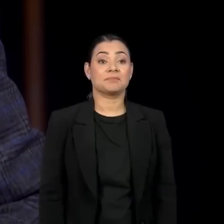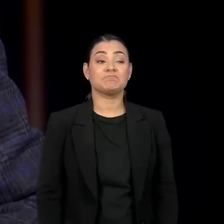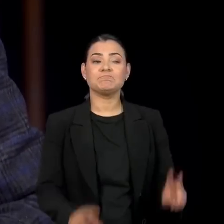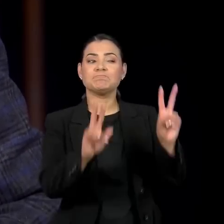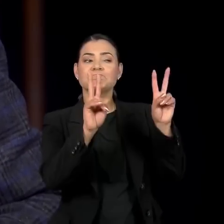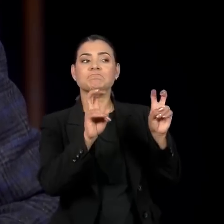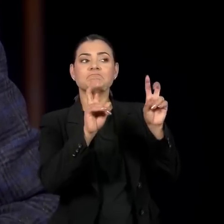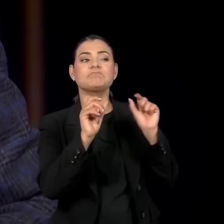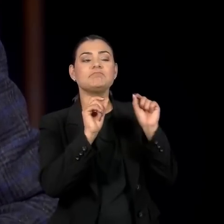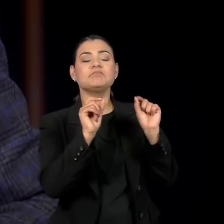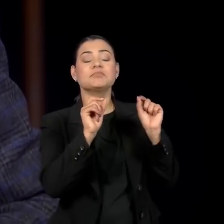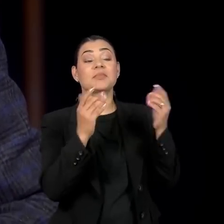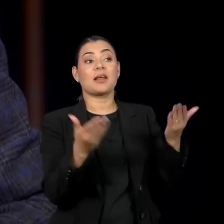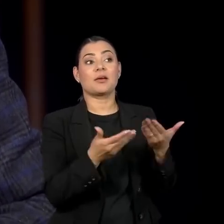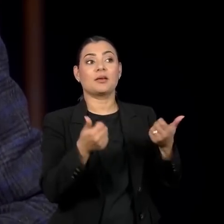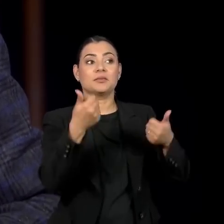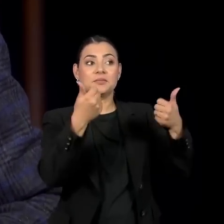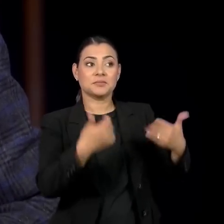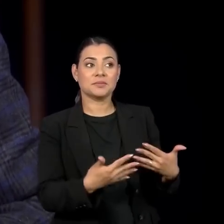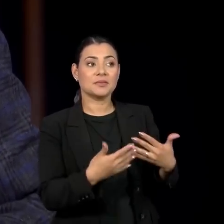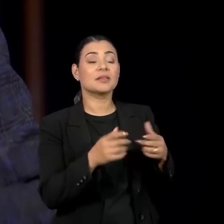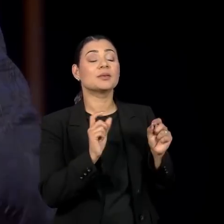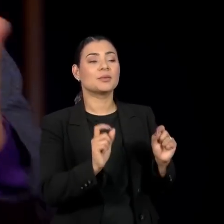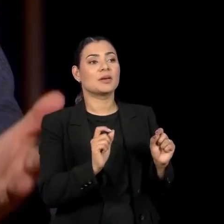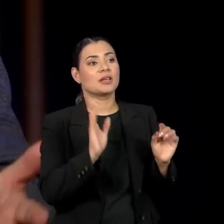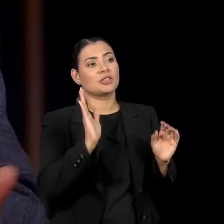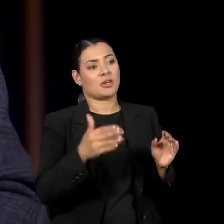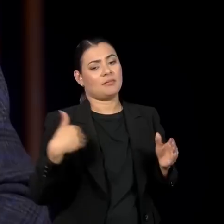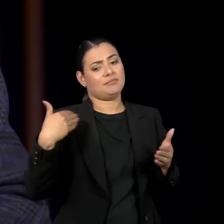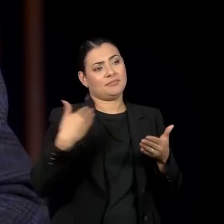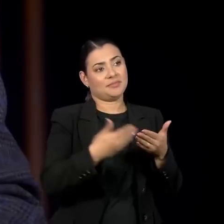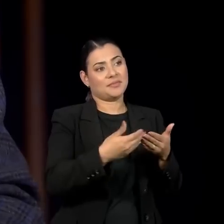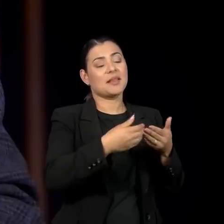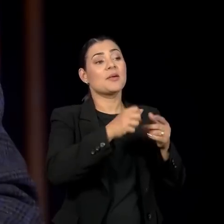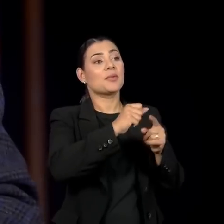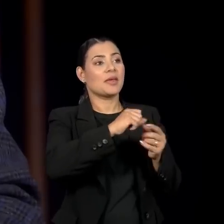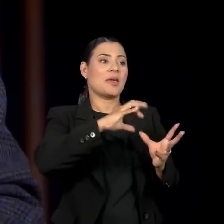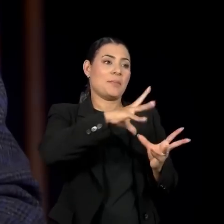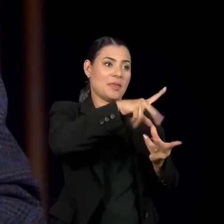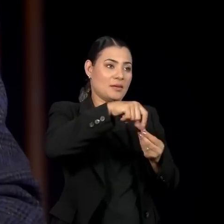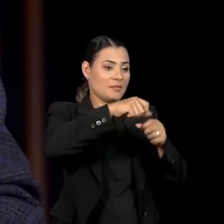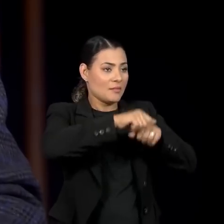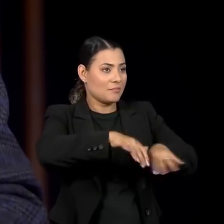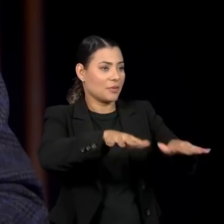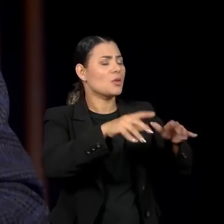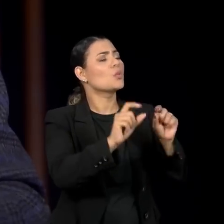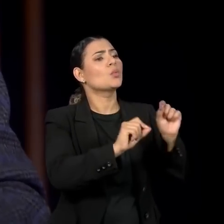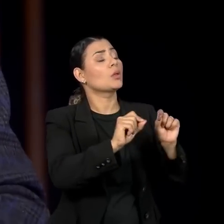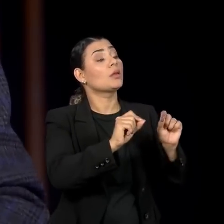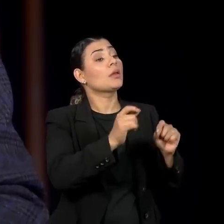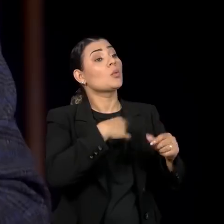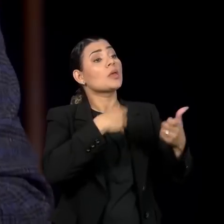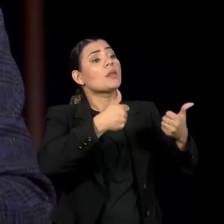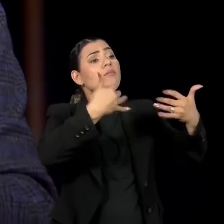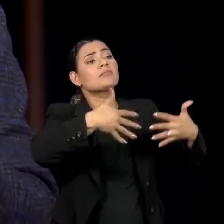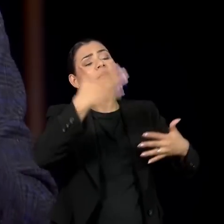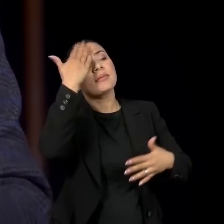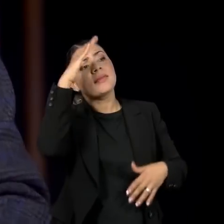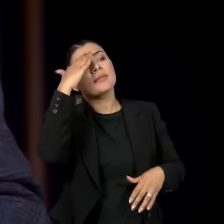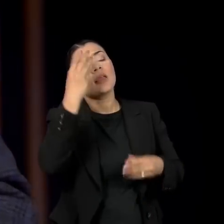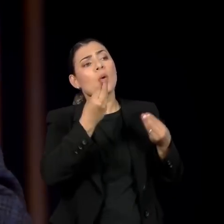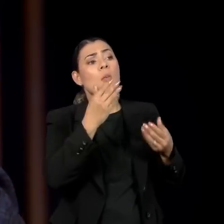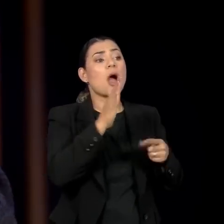algumas modalidades que estão aí sendo faladas na mídia e tal. Eu queria entender o que que isso ajuda